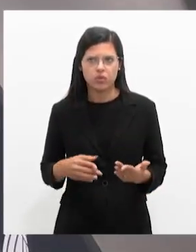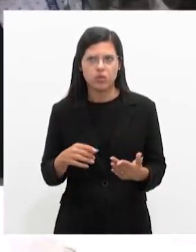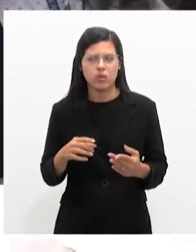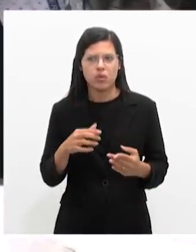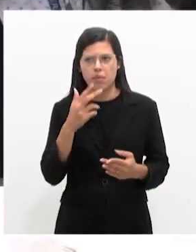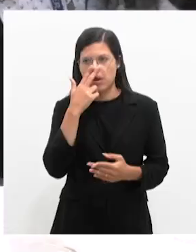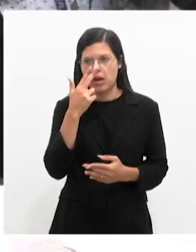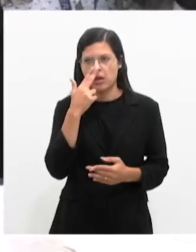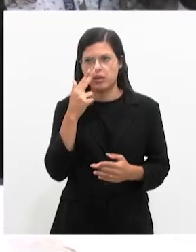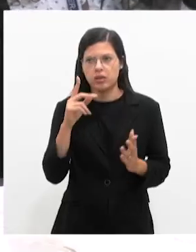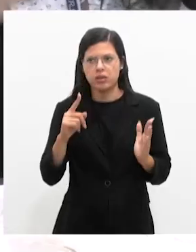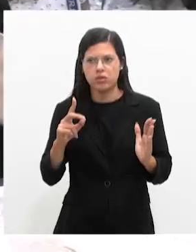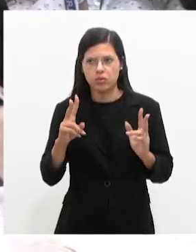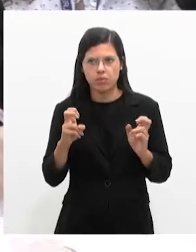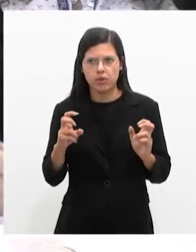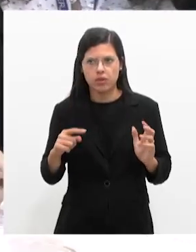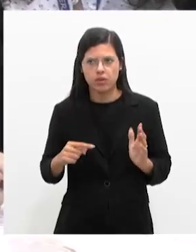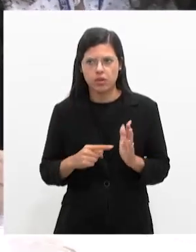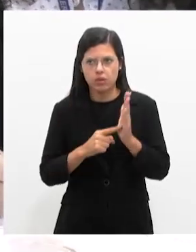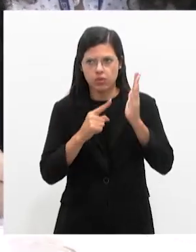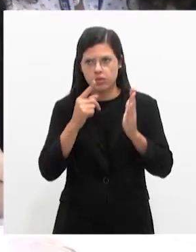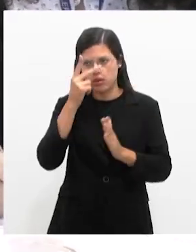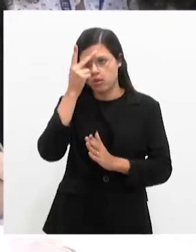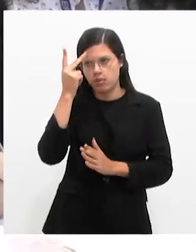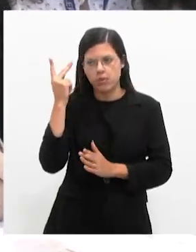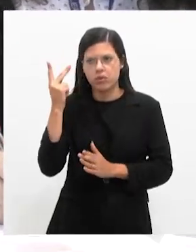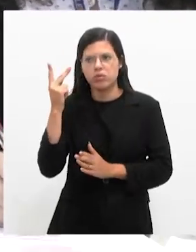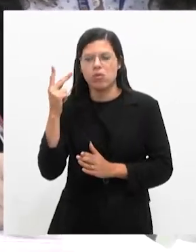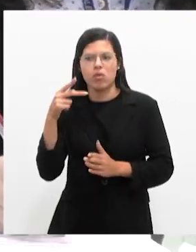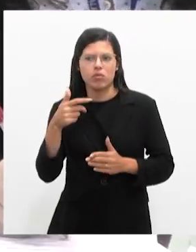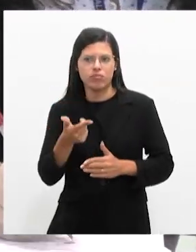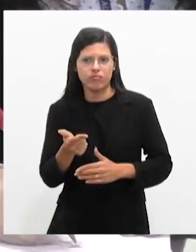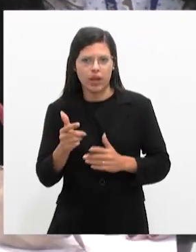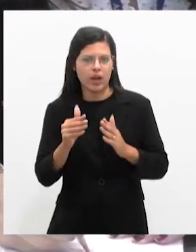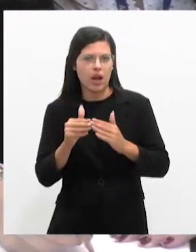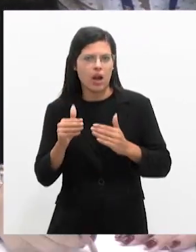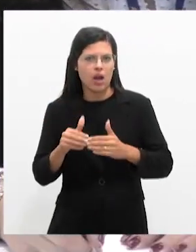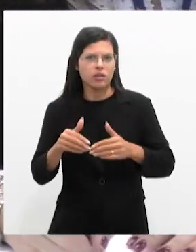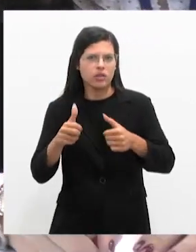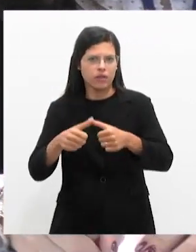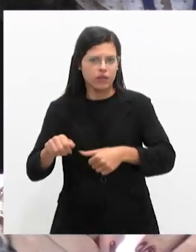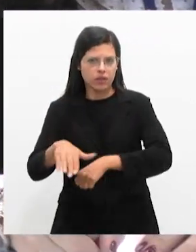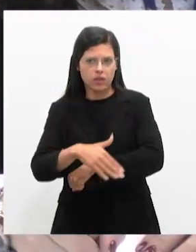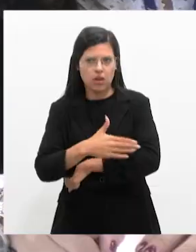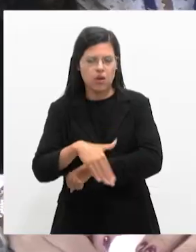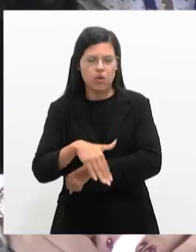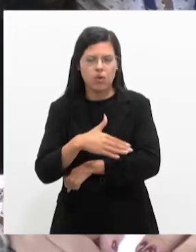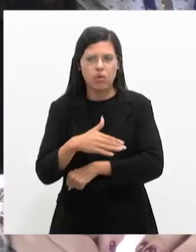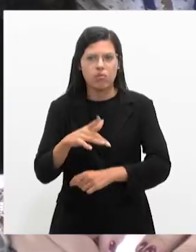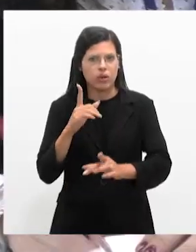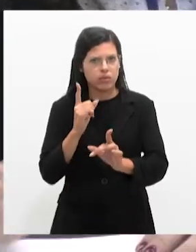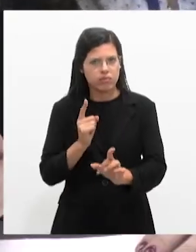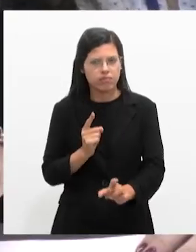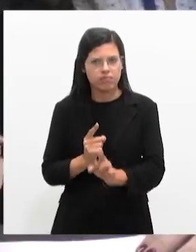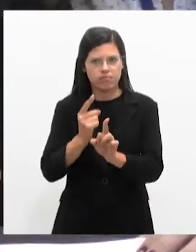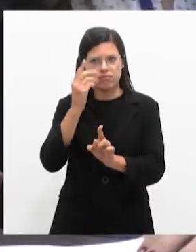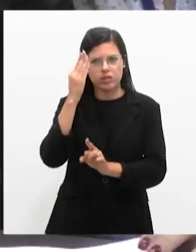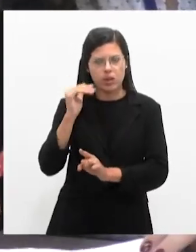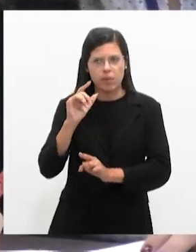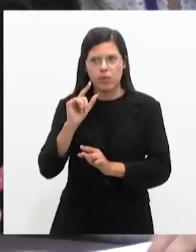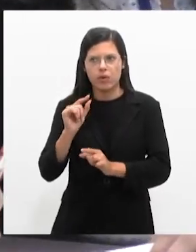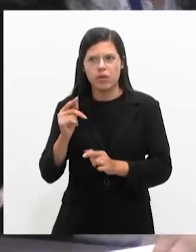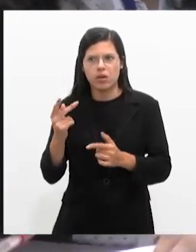denúncia sobre as pessoas em situação de rua, para localizar onde tem o que está acontecendo. E eu me pergunto se